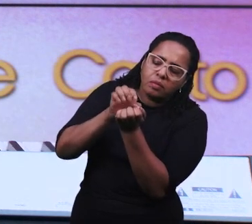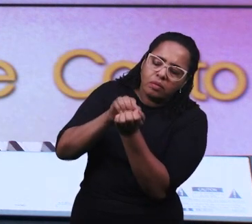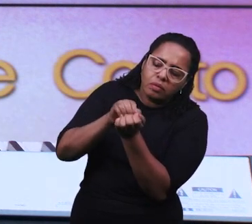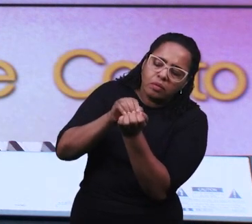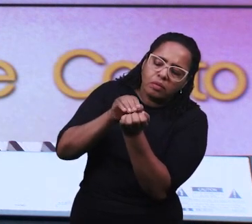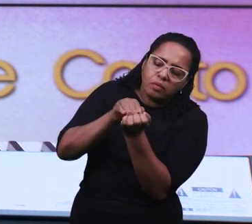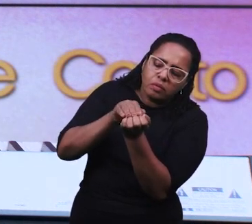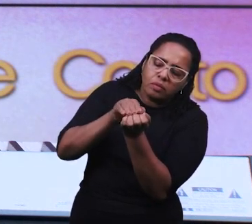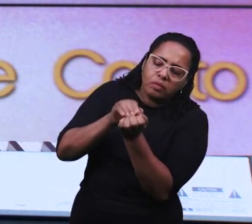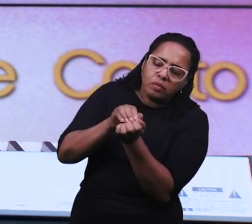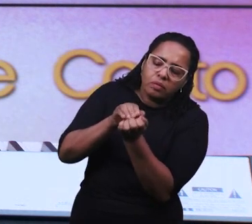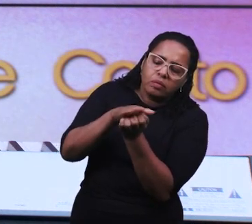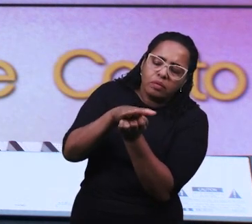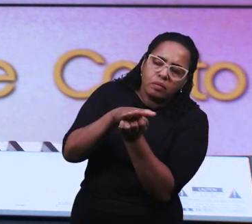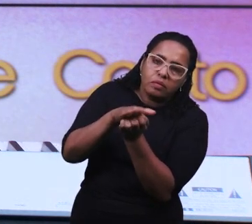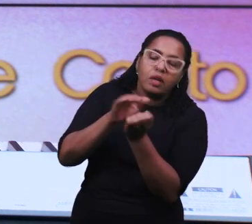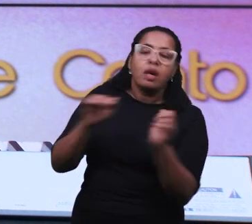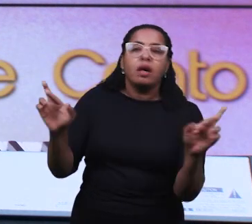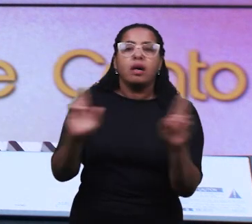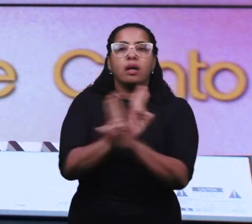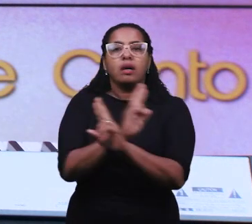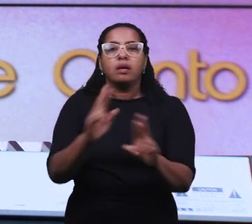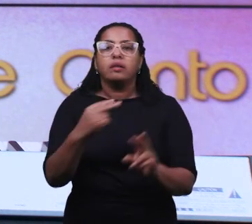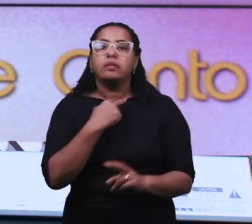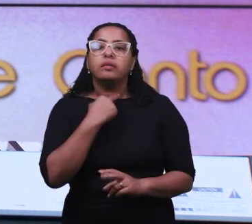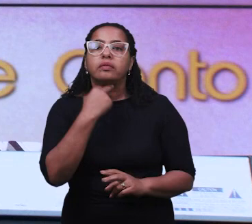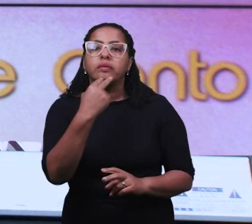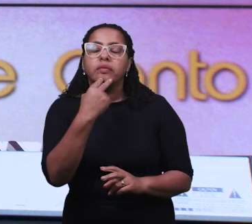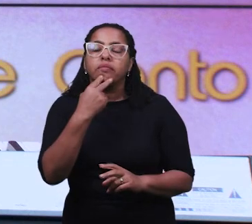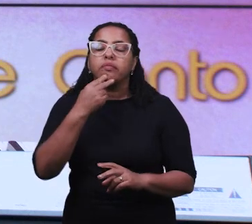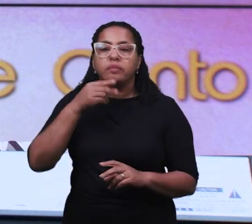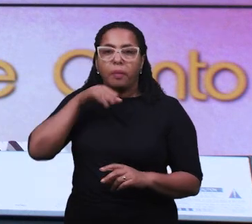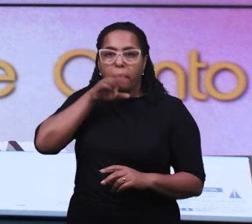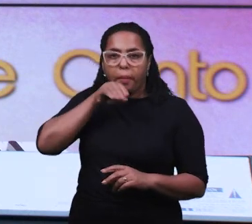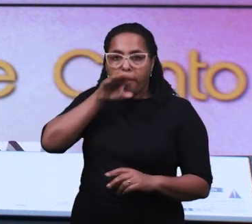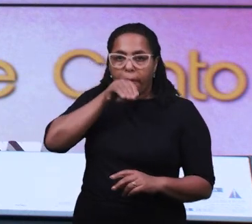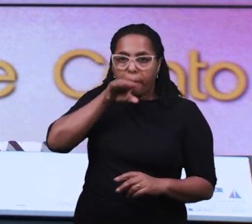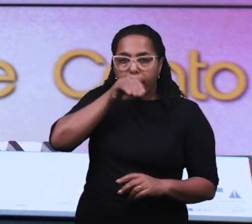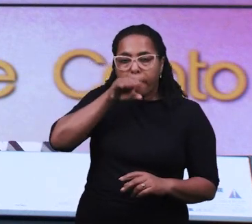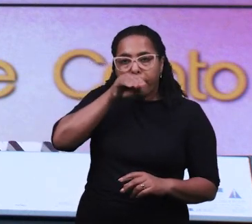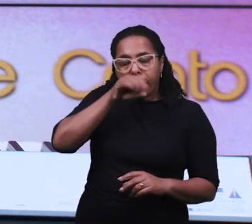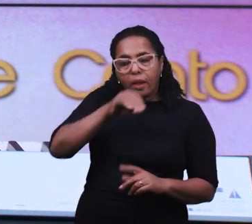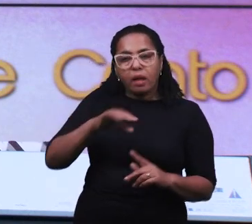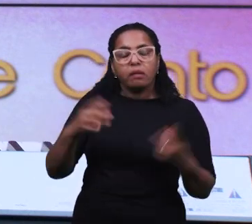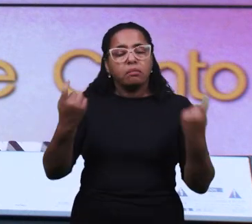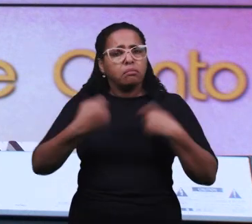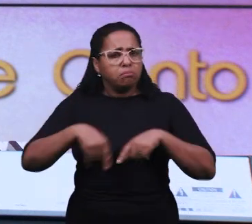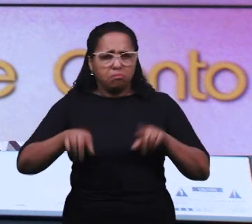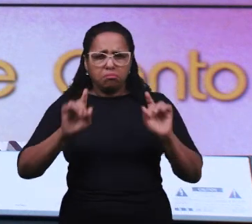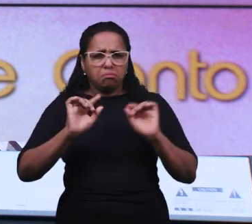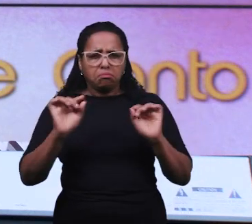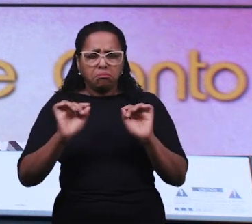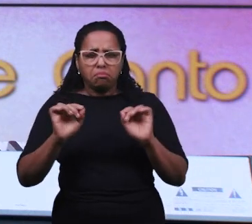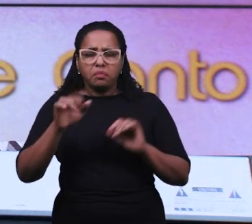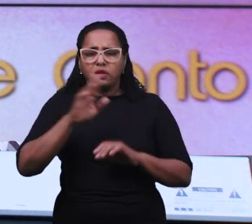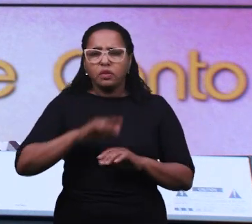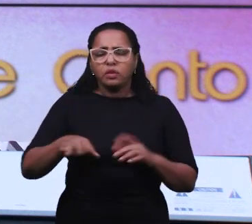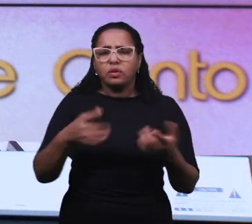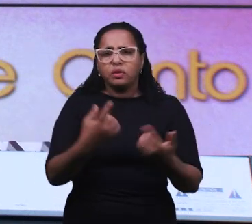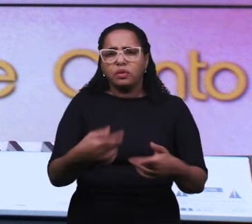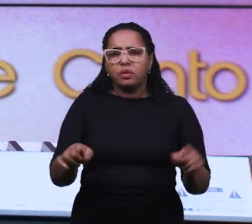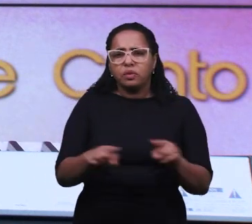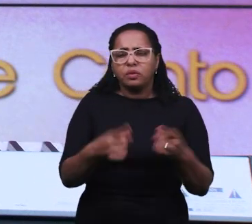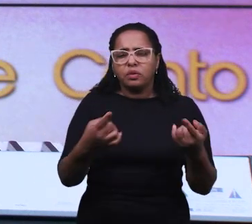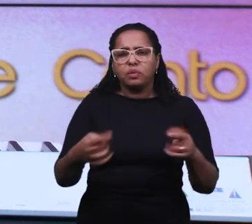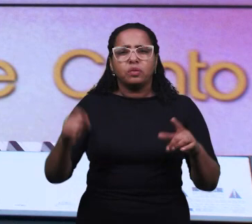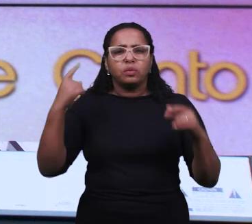articulatória, ou seja, dos articuladores, em relação às vogais faladas mesmo, sem que precisemos usar a